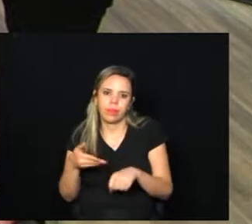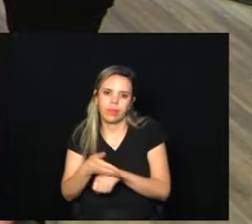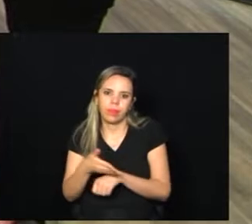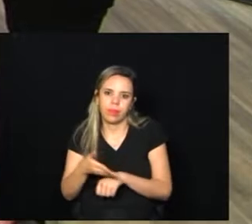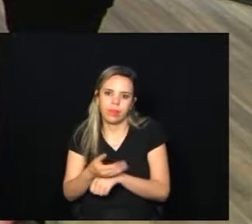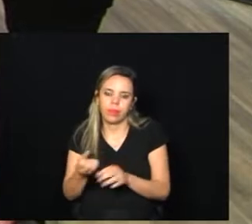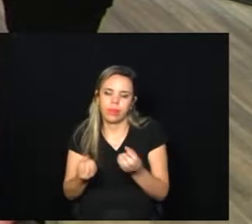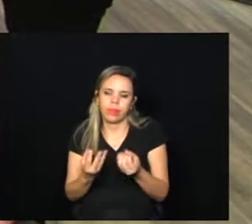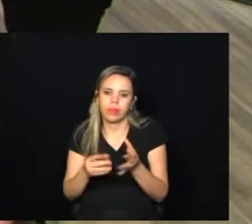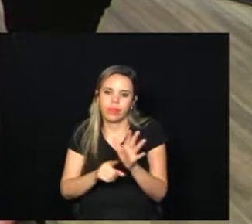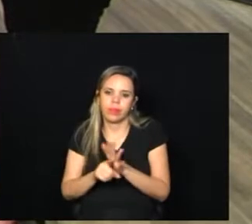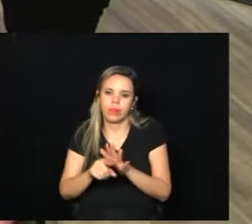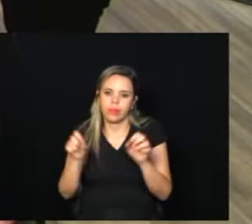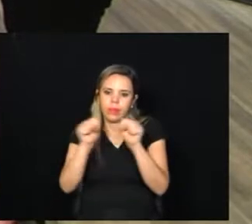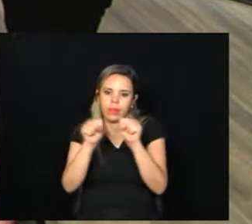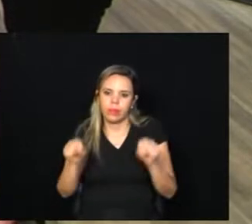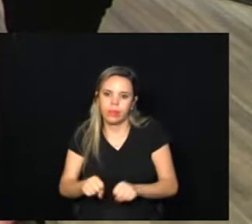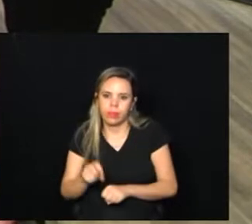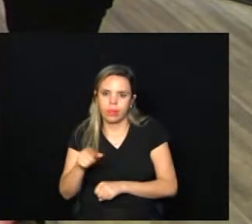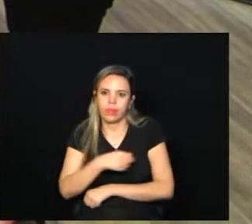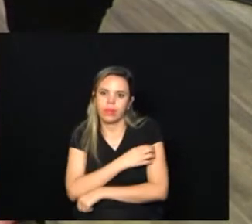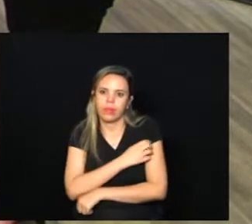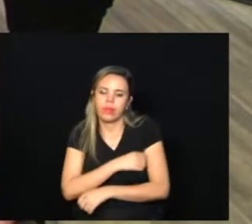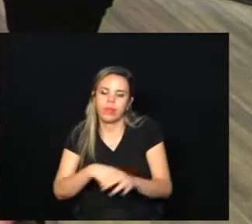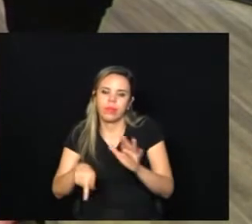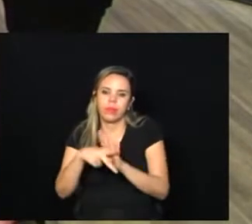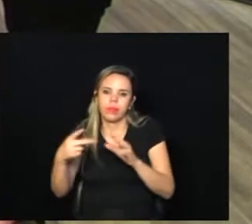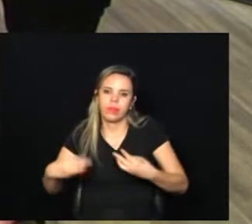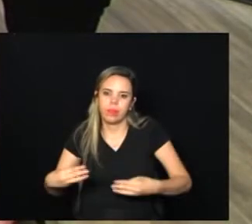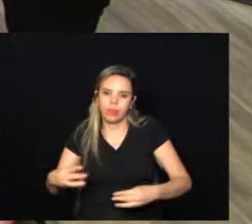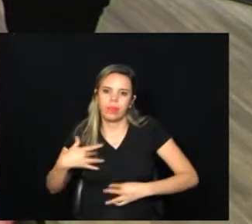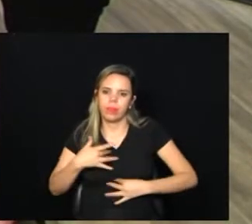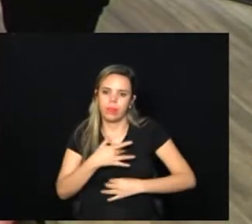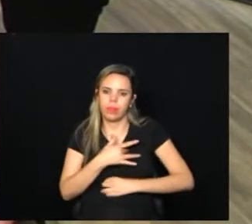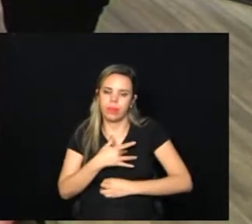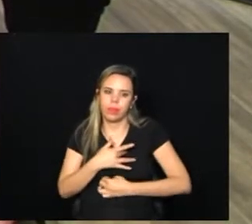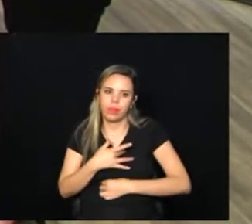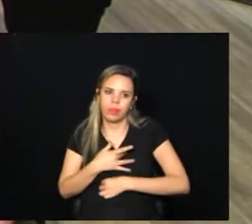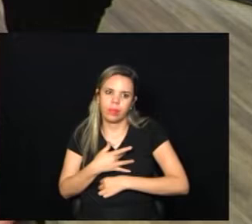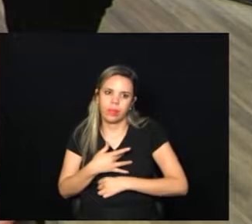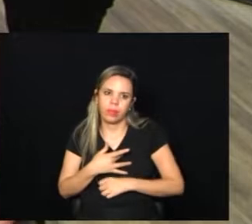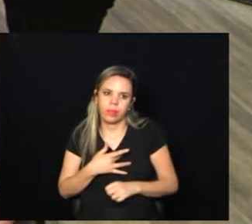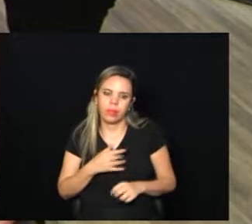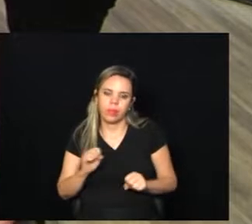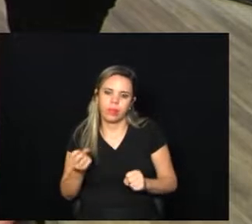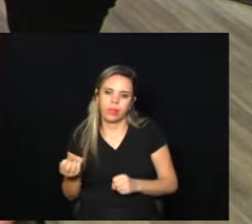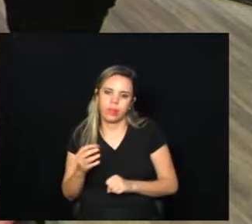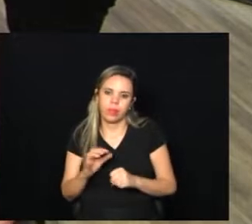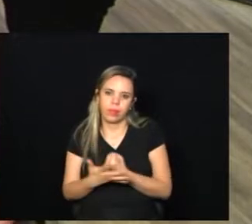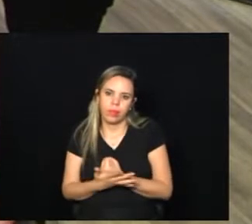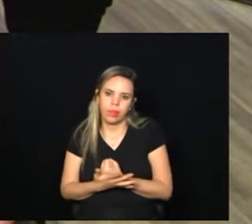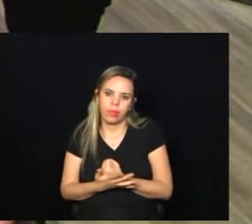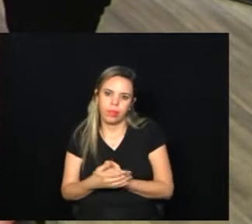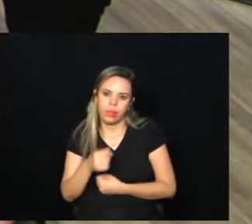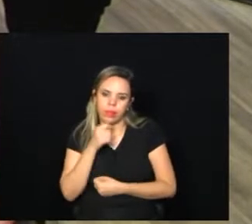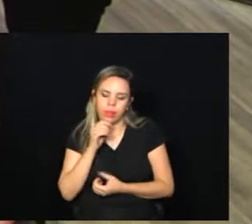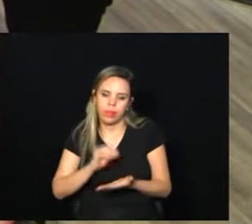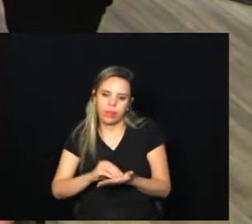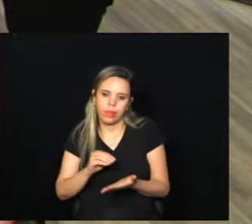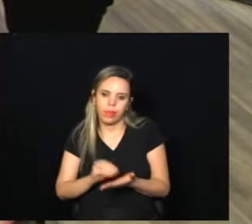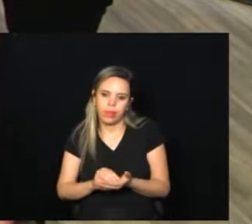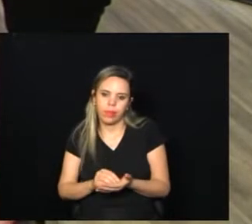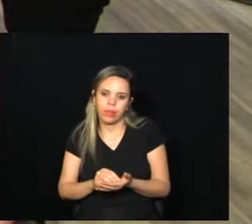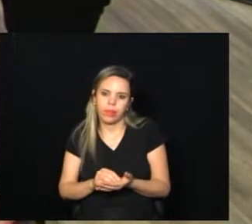desses dados, porque o sistema exclusivo do Ministério da Saúde sobre o novo coronavírus ainda está fora do